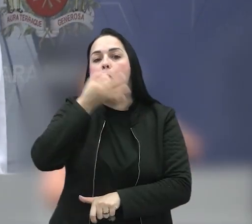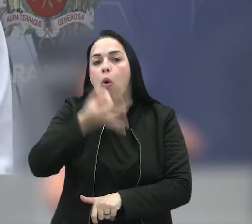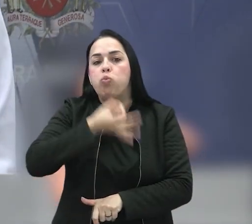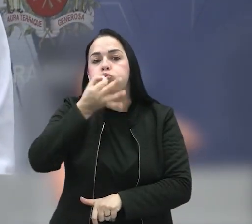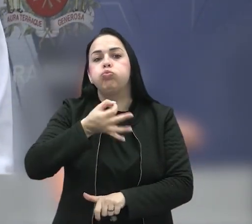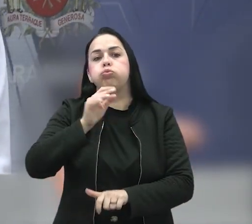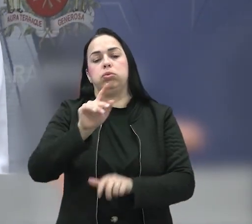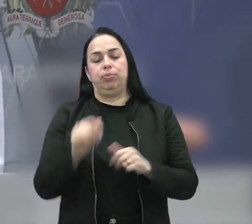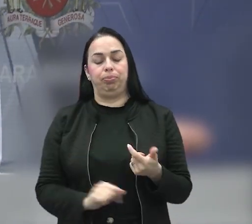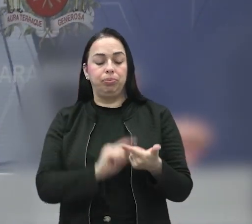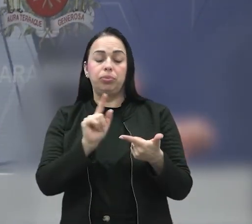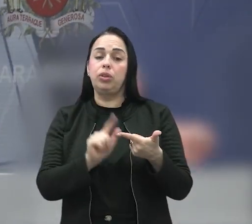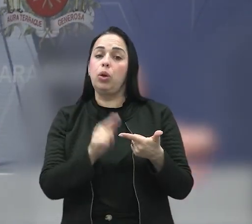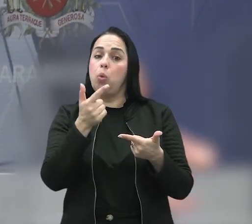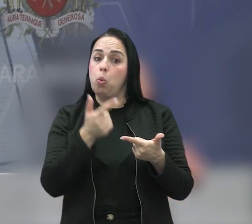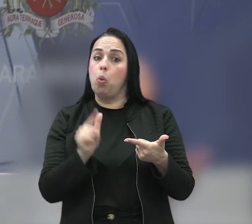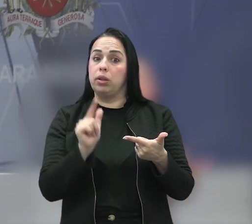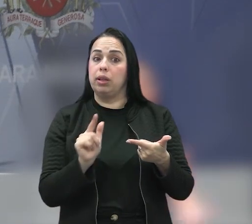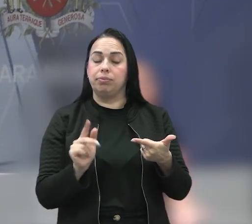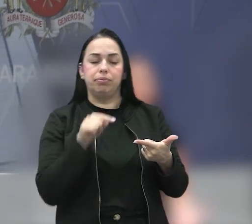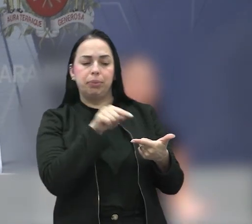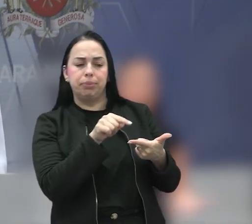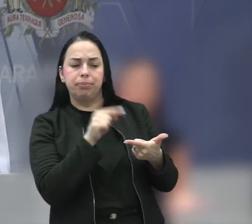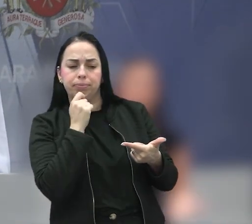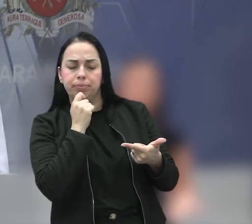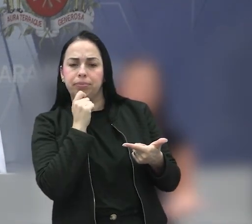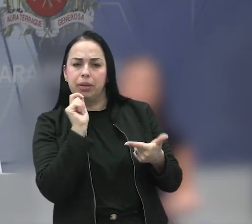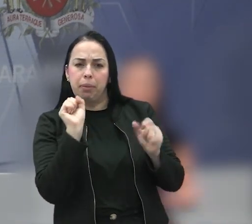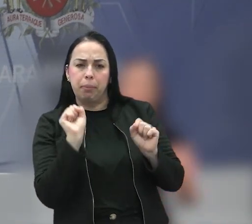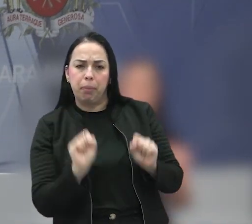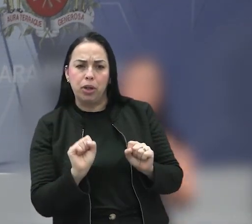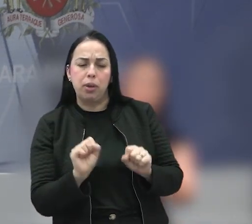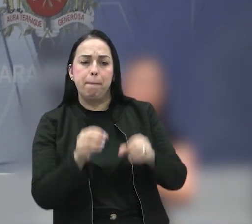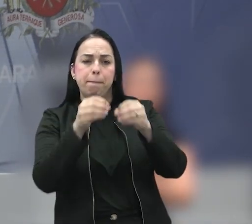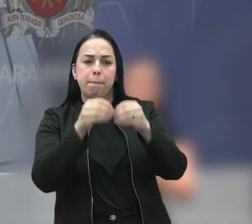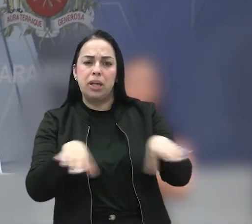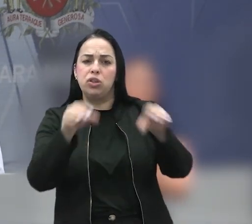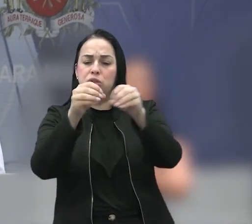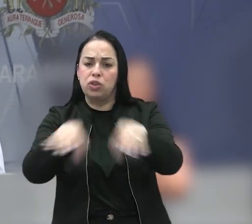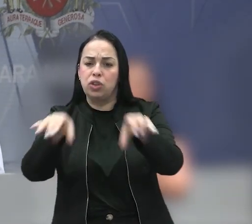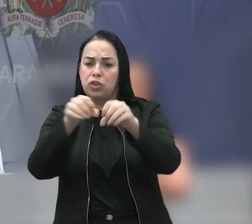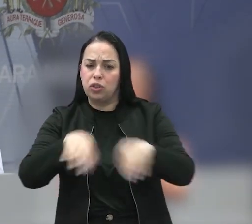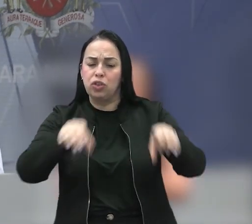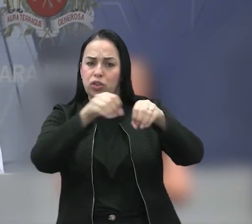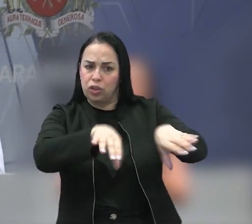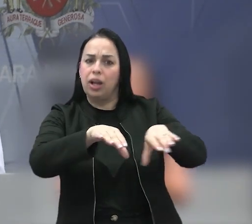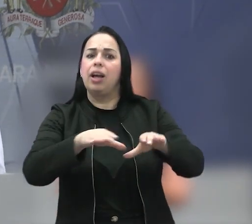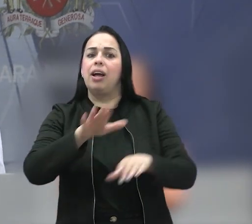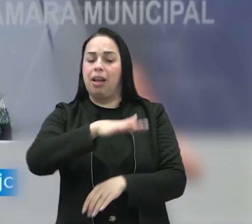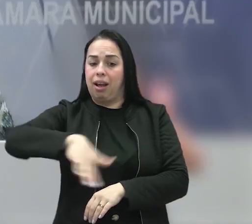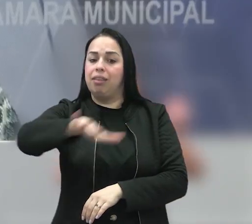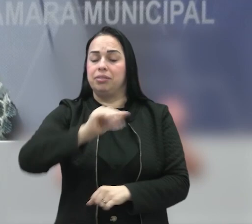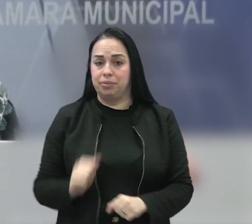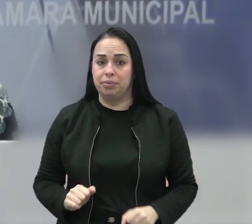da população. Outro ponto analisado diz respeito aos possíveis impactos da proposta em áreas